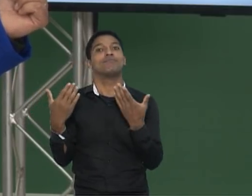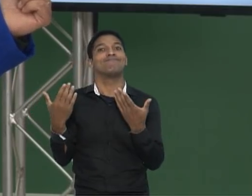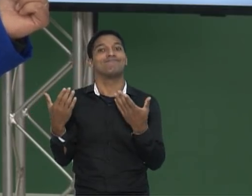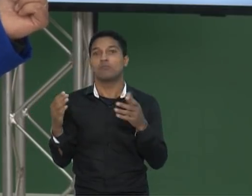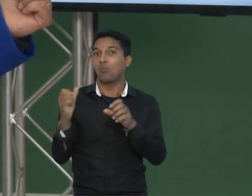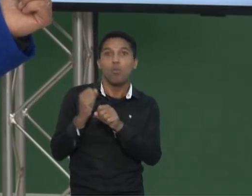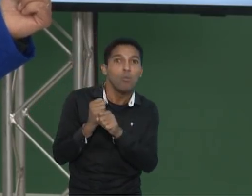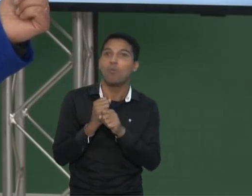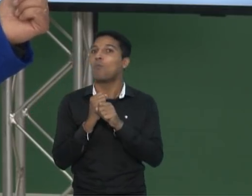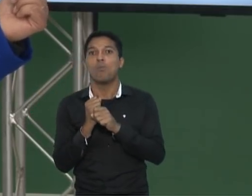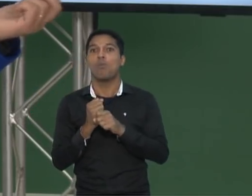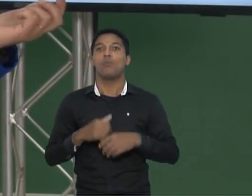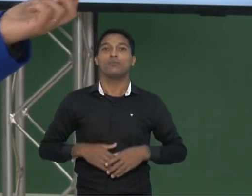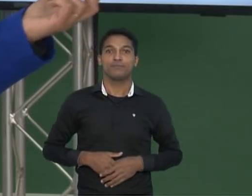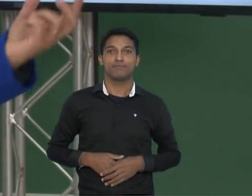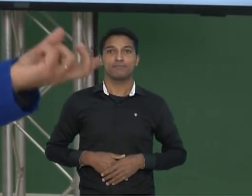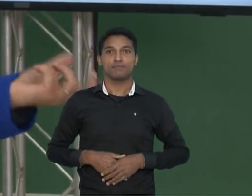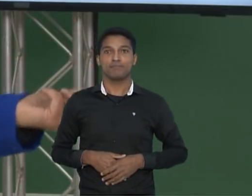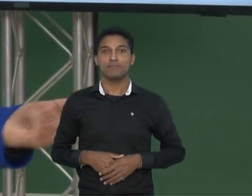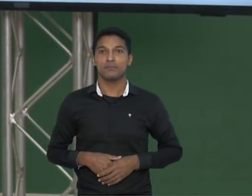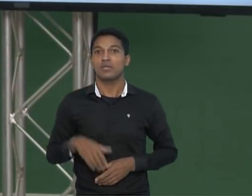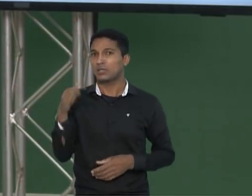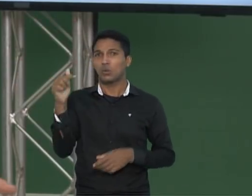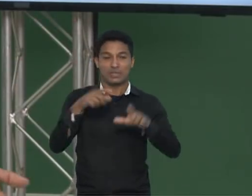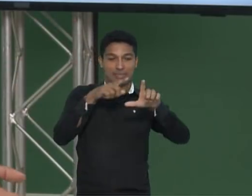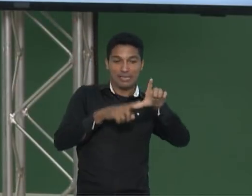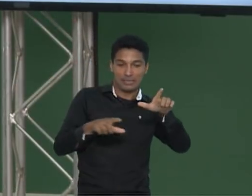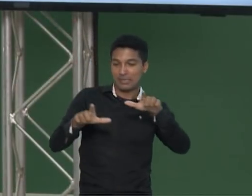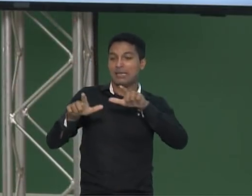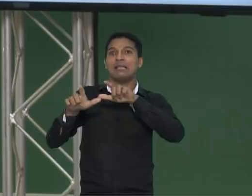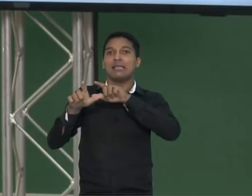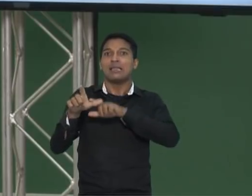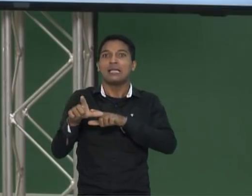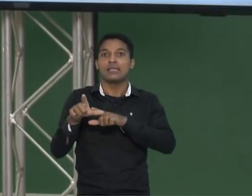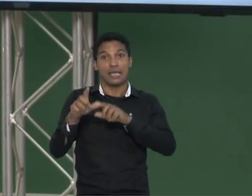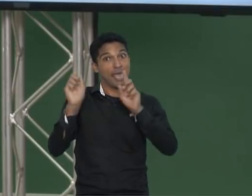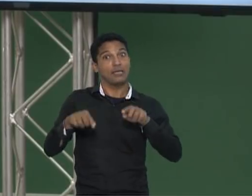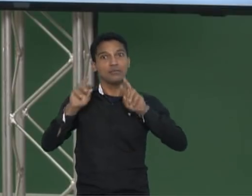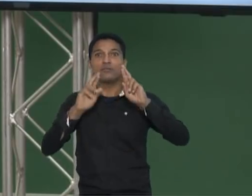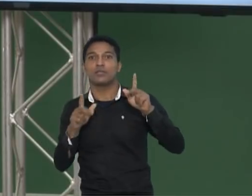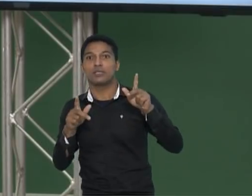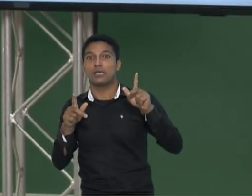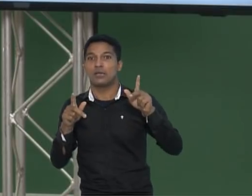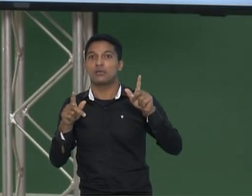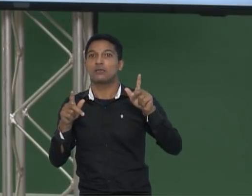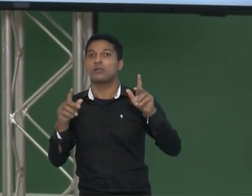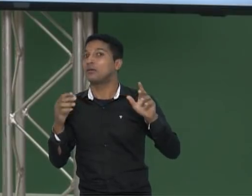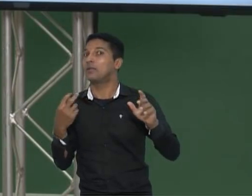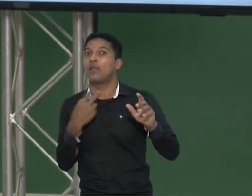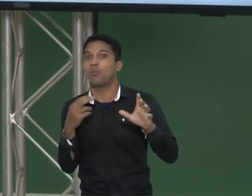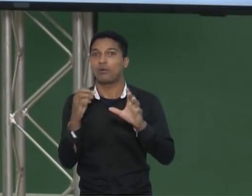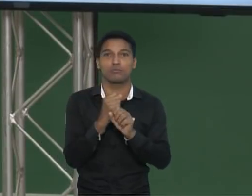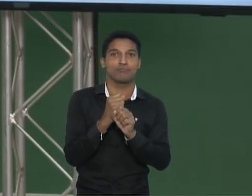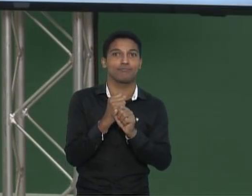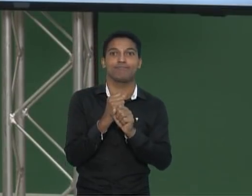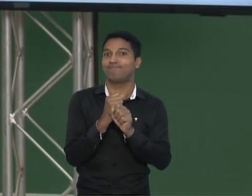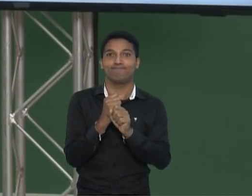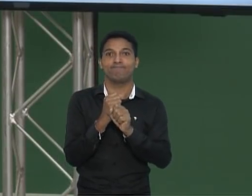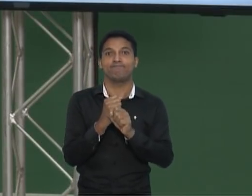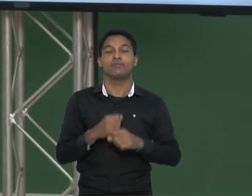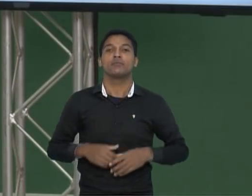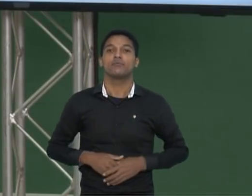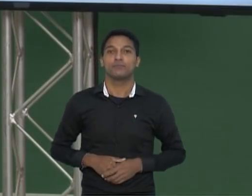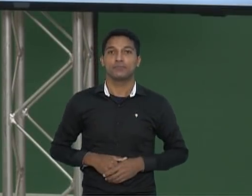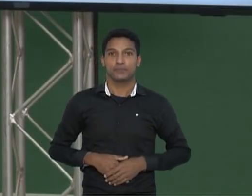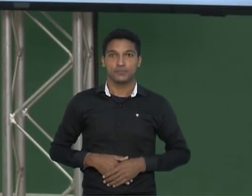Então, nesse caso, quando eu não tenho letras iguais, eu não posso juntá-las, correto? Não é o mesmo termo, não é um termo